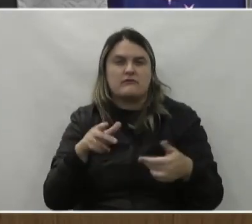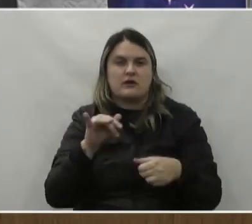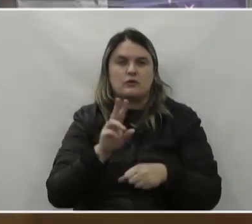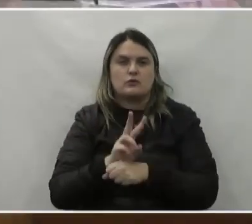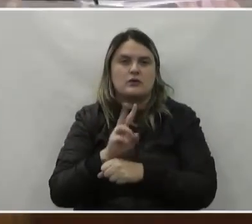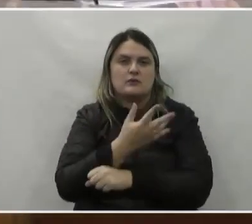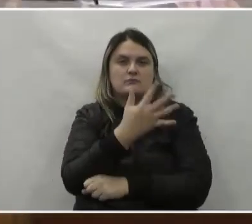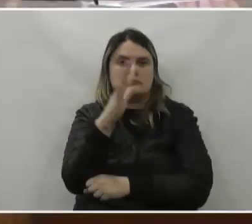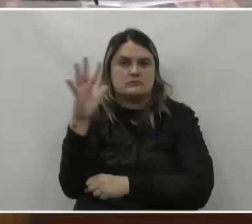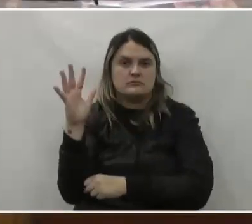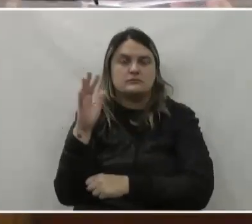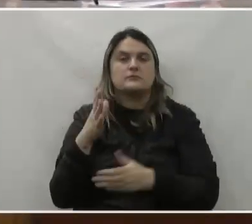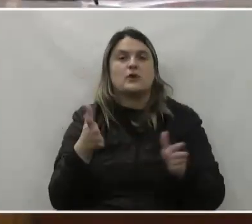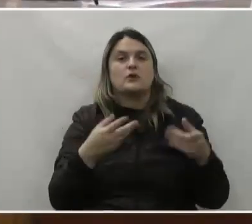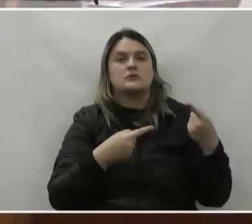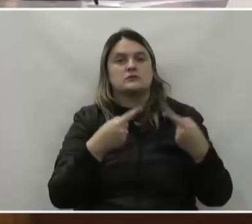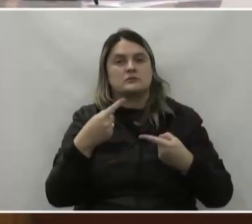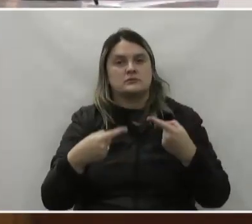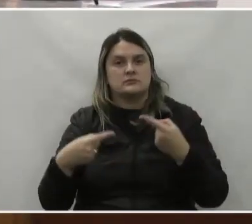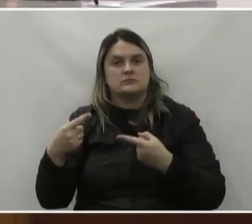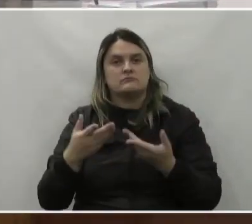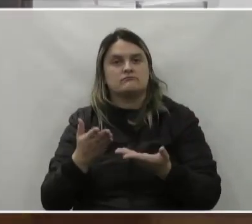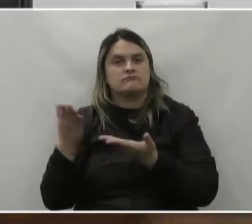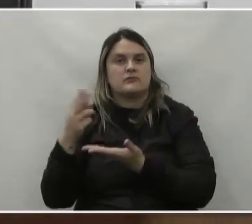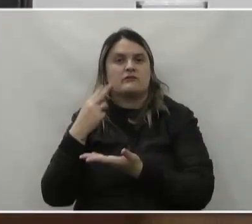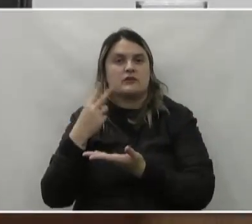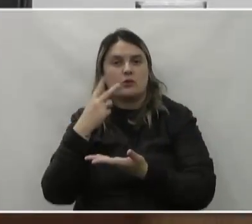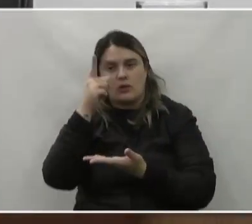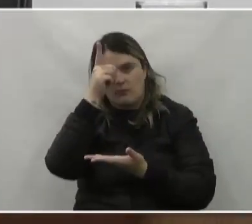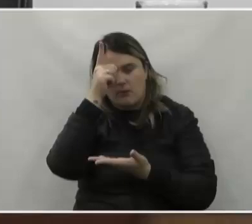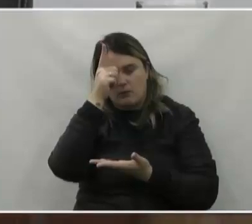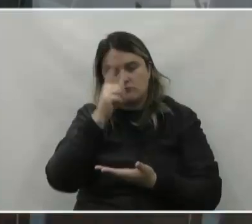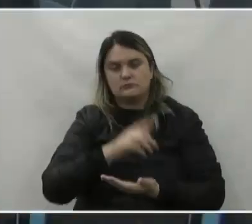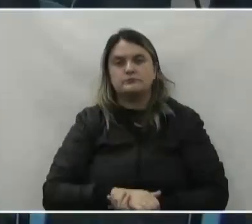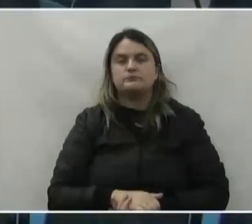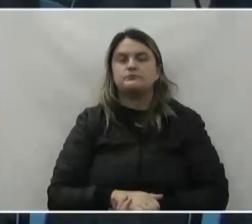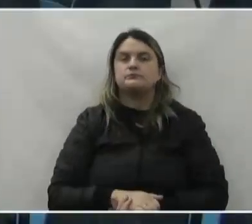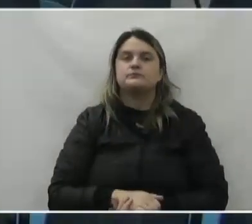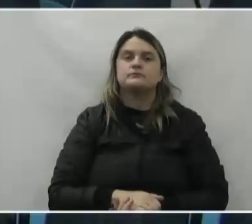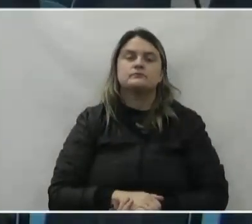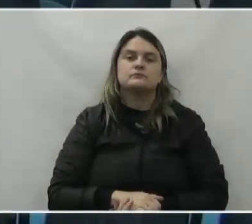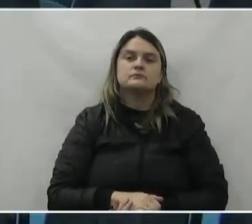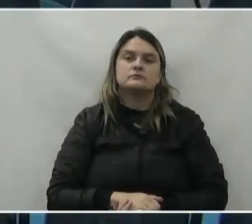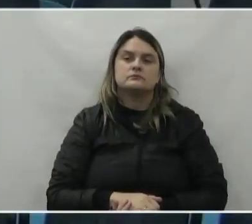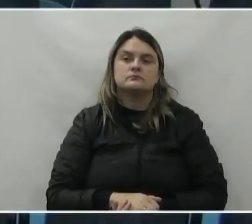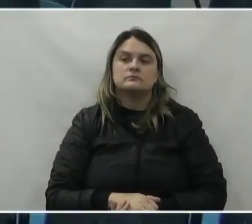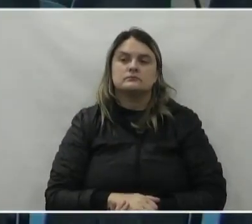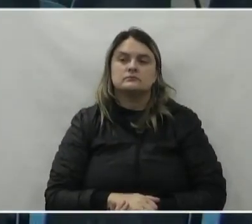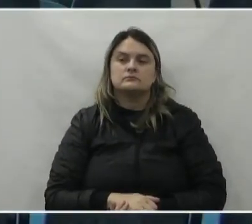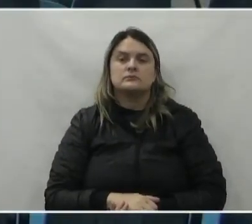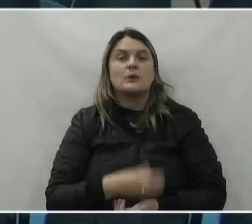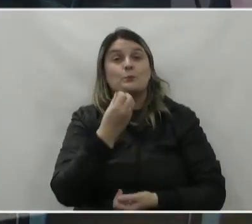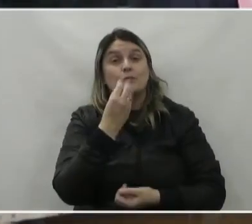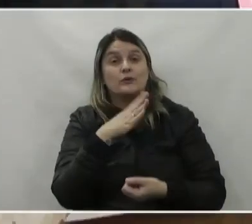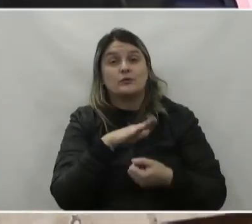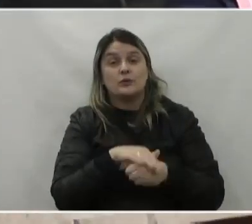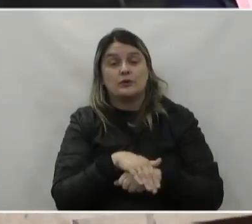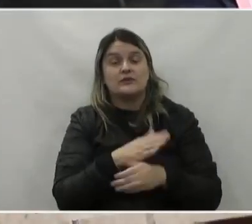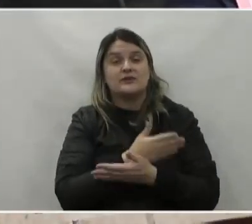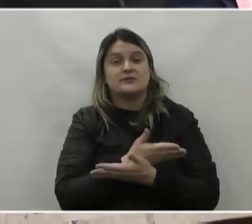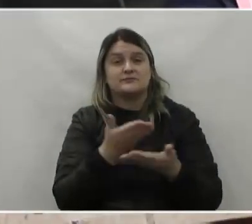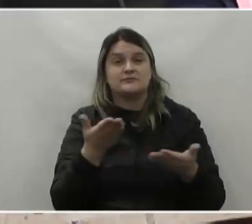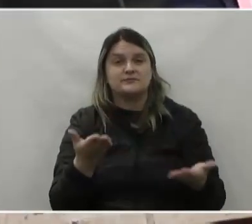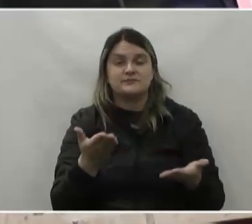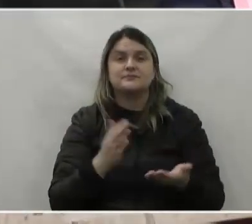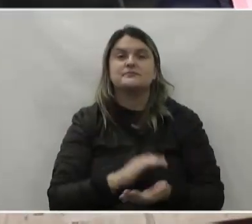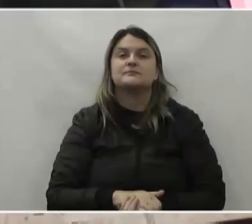Em discussão? Com a palavra, vereador Alemão da Agropecuária. Boa noite a